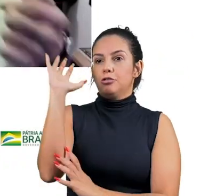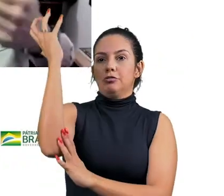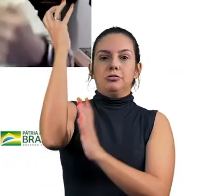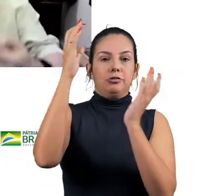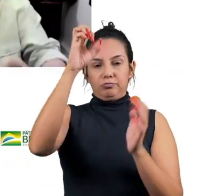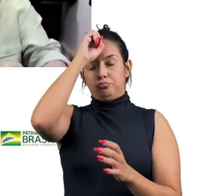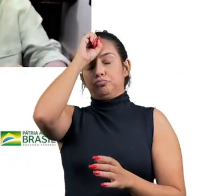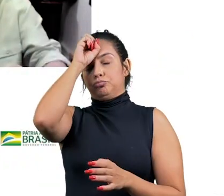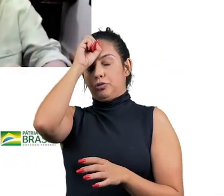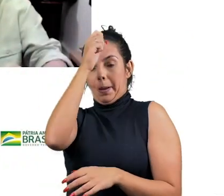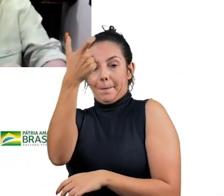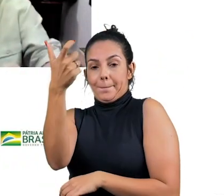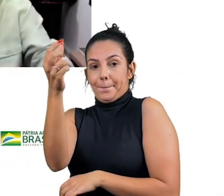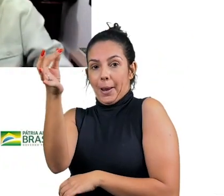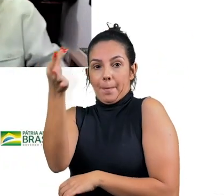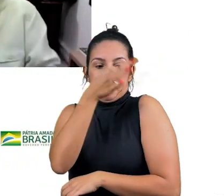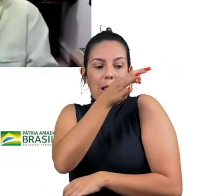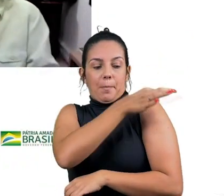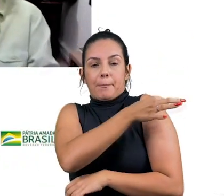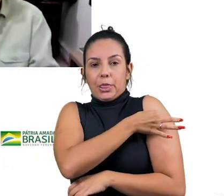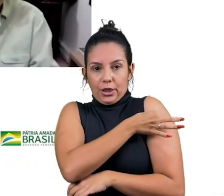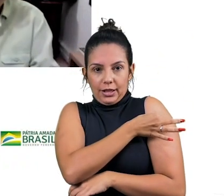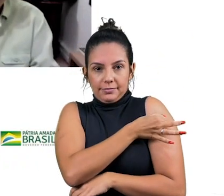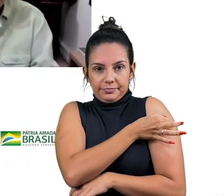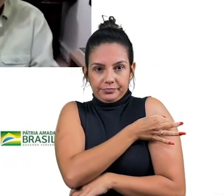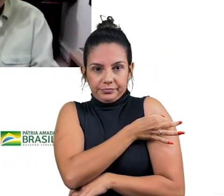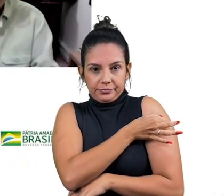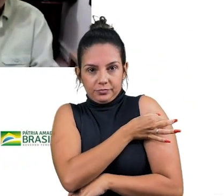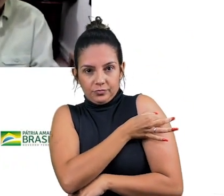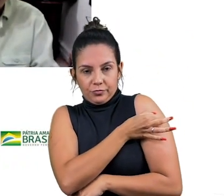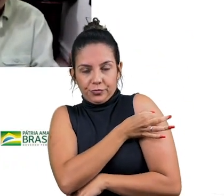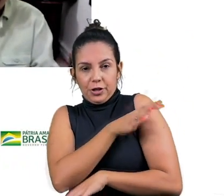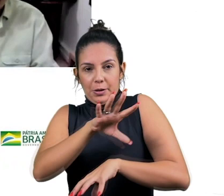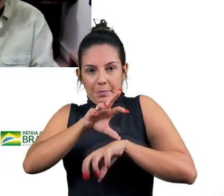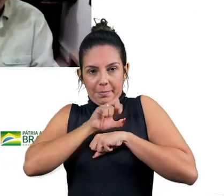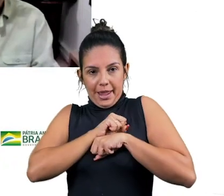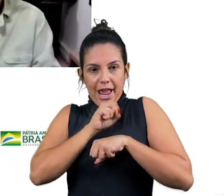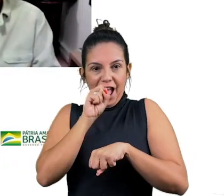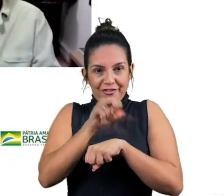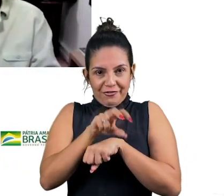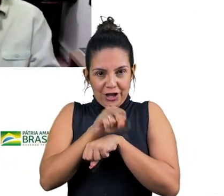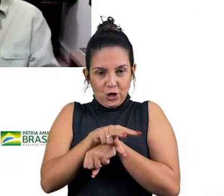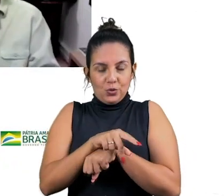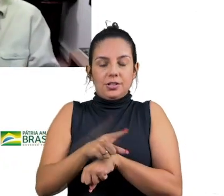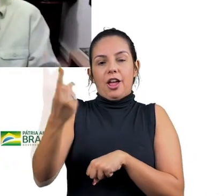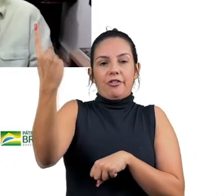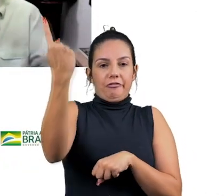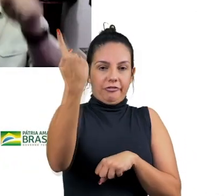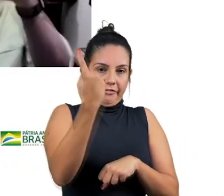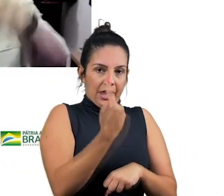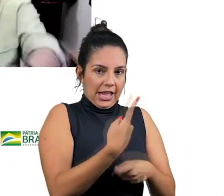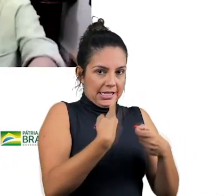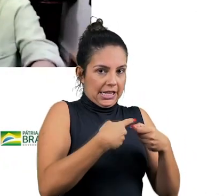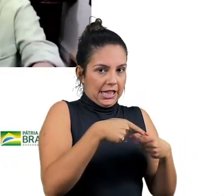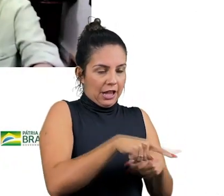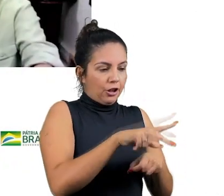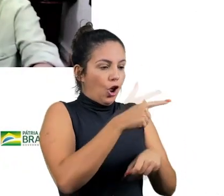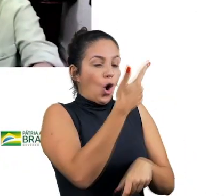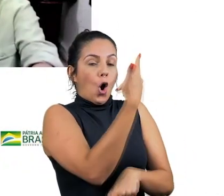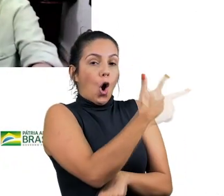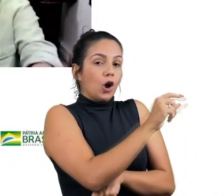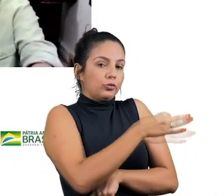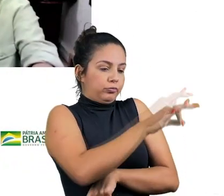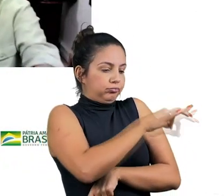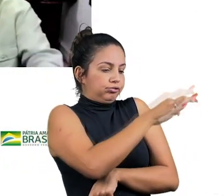desavisado, é picado por esse mosquito, contrai o vírus da febre amarela, vem para a cidade e é picado pelo